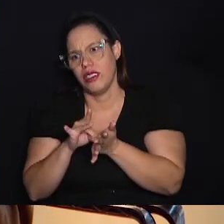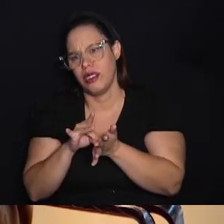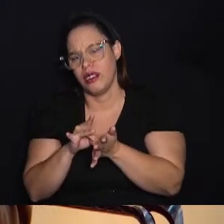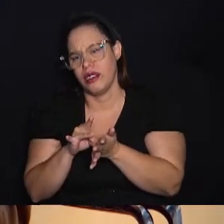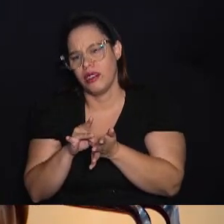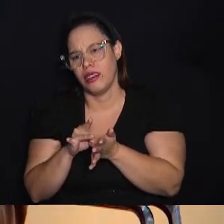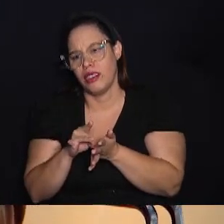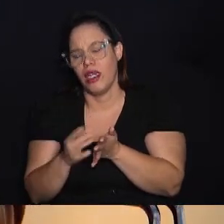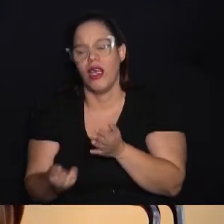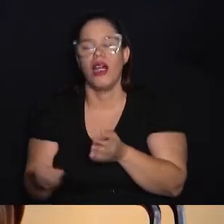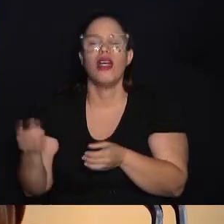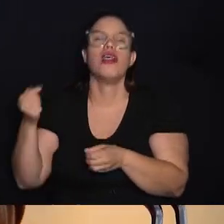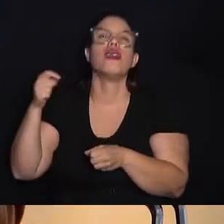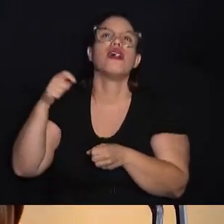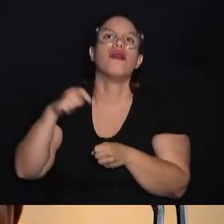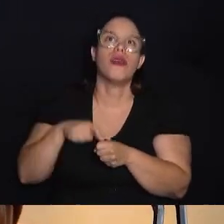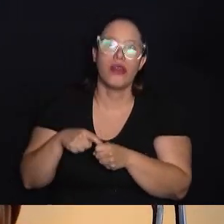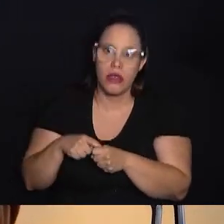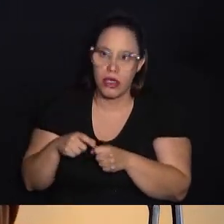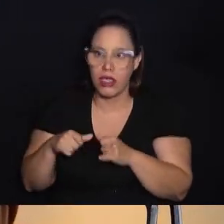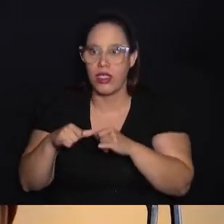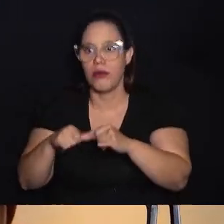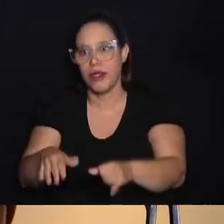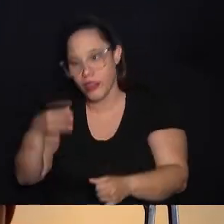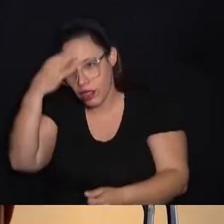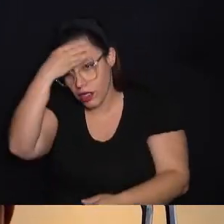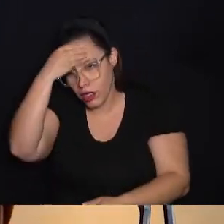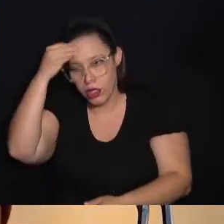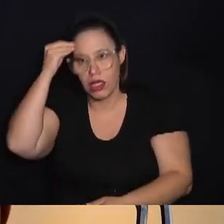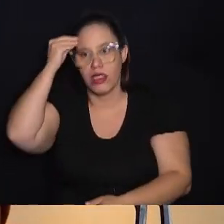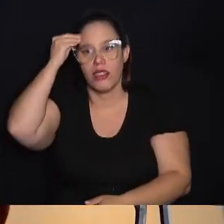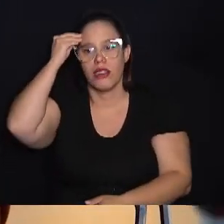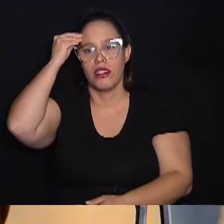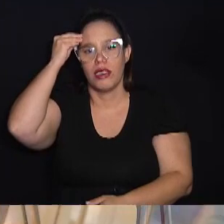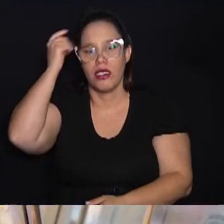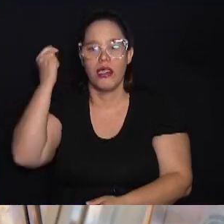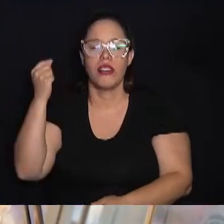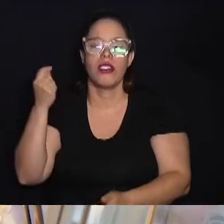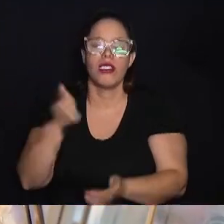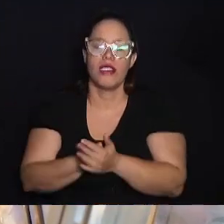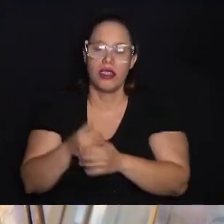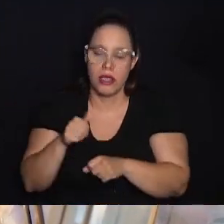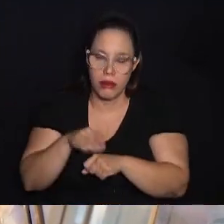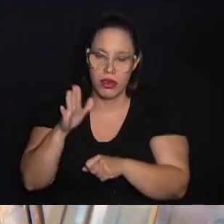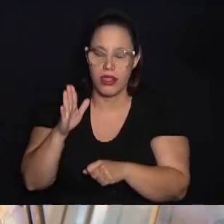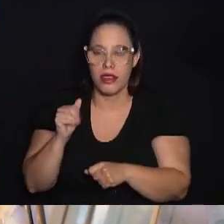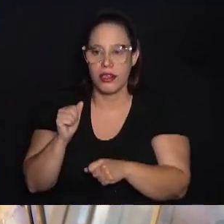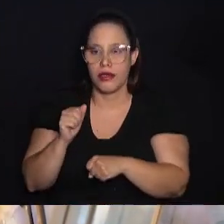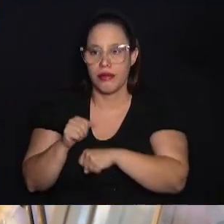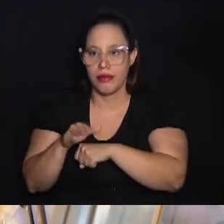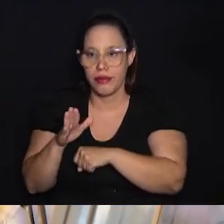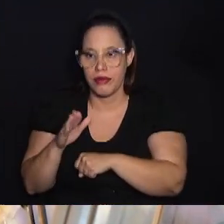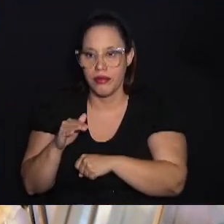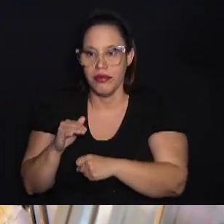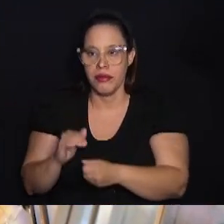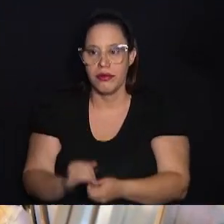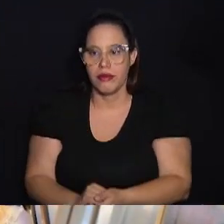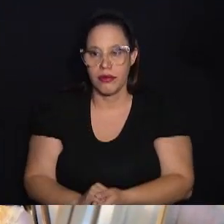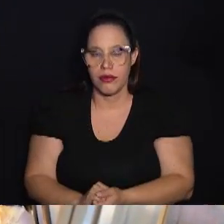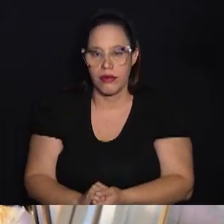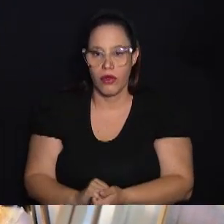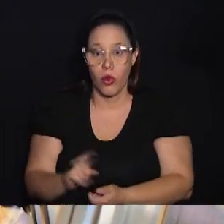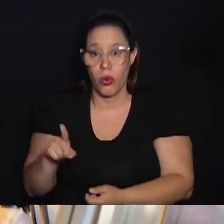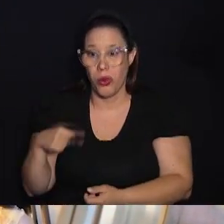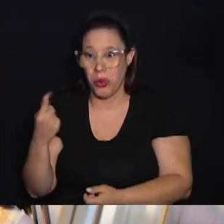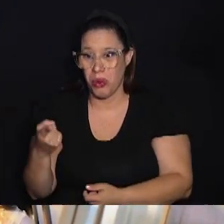voltar ao supermercado de novo para comprar aquela coisa que você esqueceu. Gasta mais. Aí você gasta não só com aquela coisa que você esqueceu, mas você vai gastar com outras